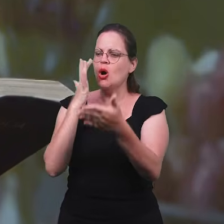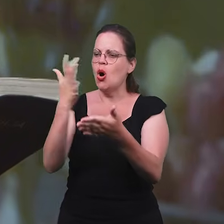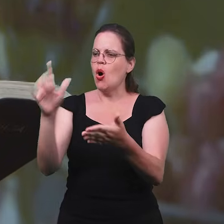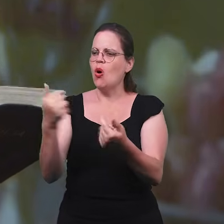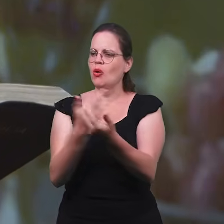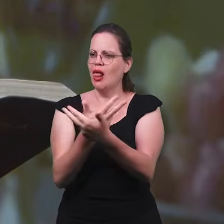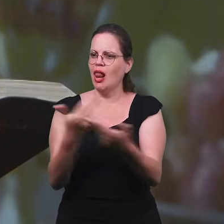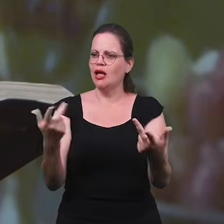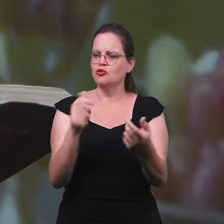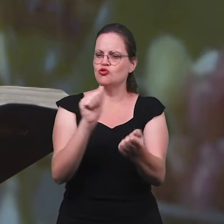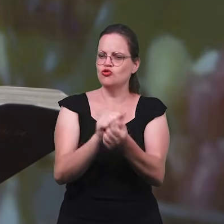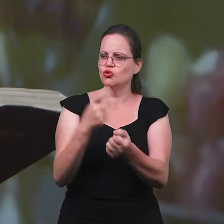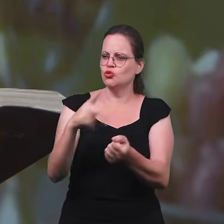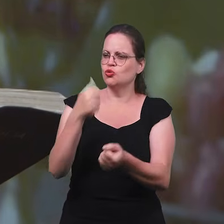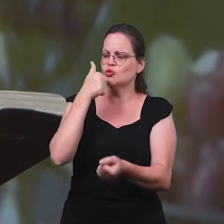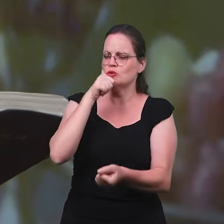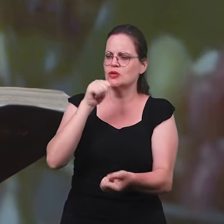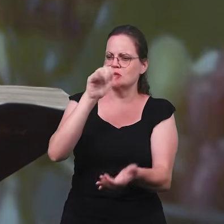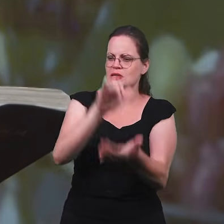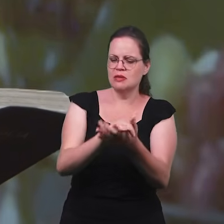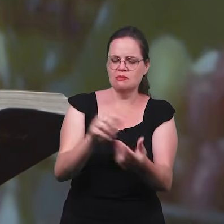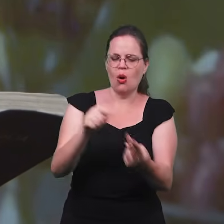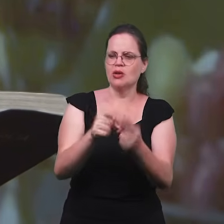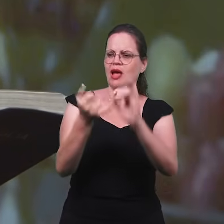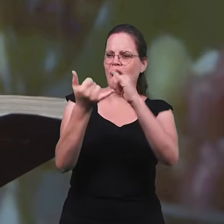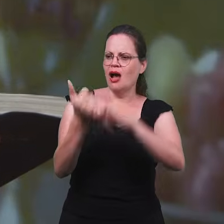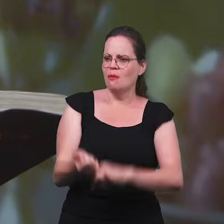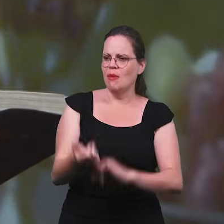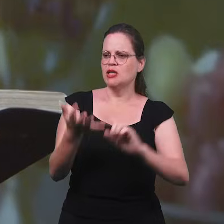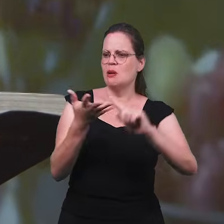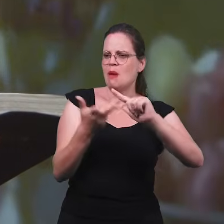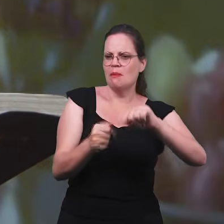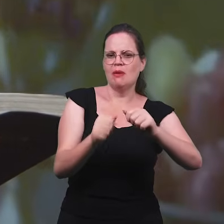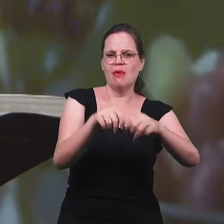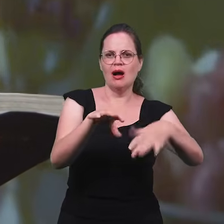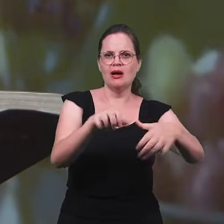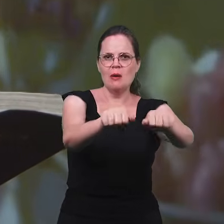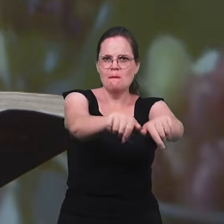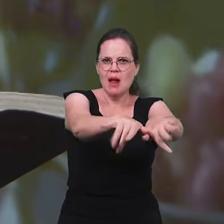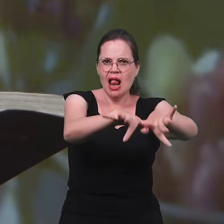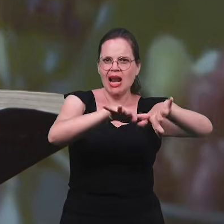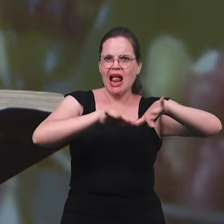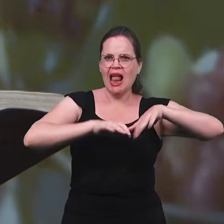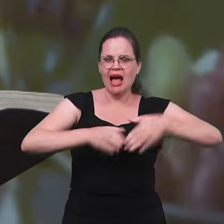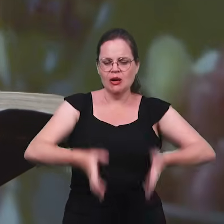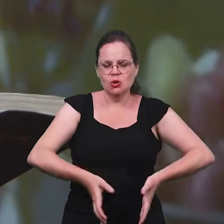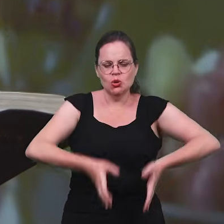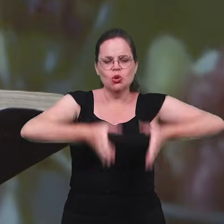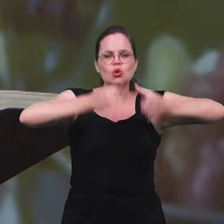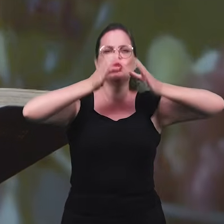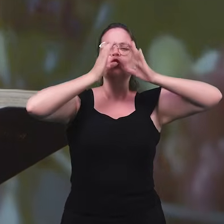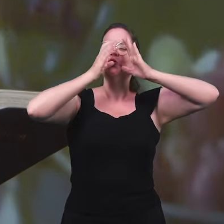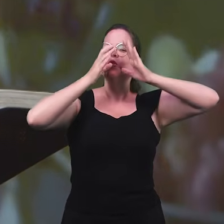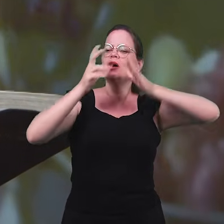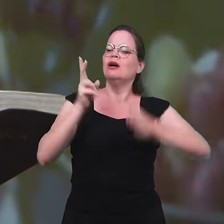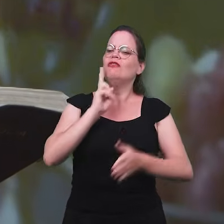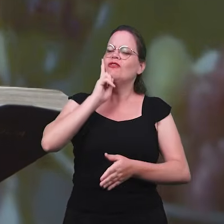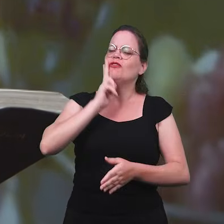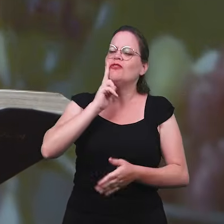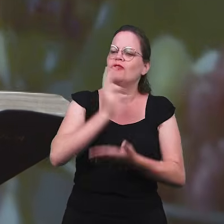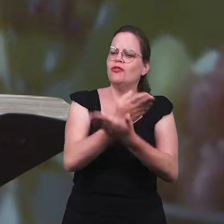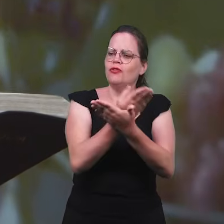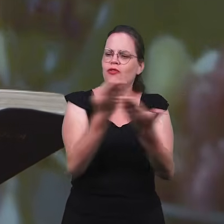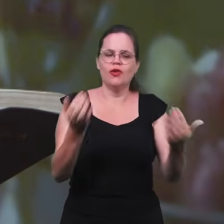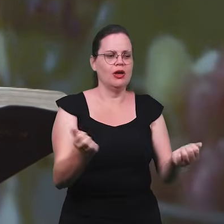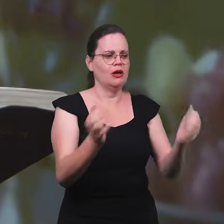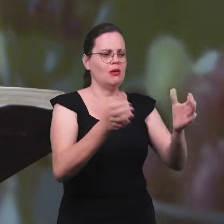as tuas mulheres, as tuas concubinas, bebestes vinho neles. Além disso, deste louvores aos